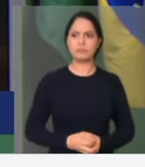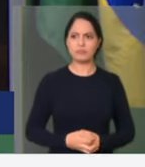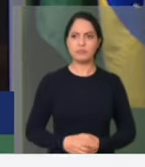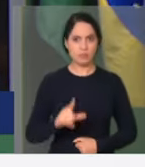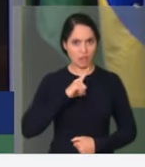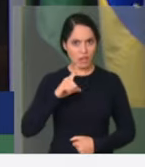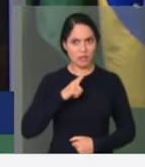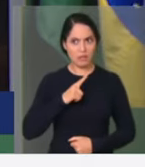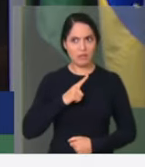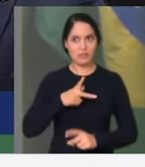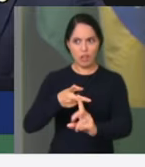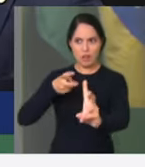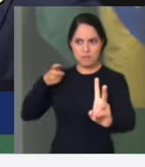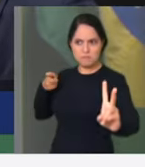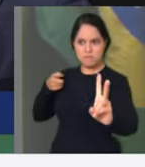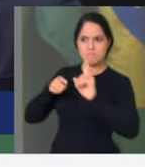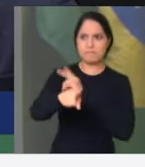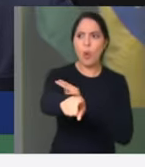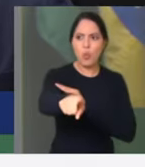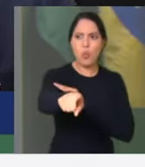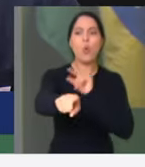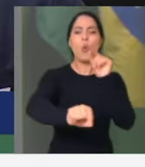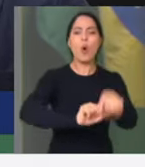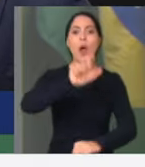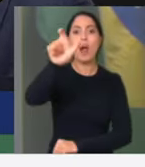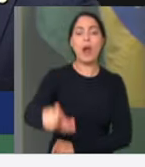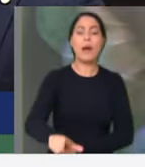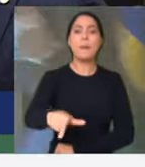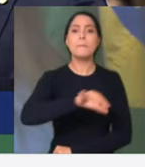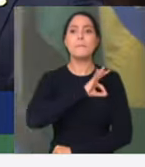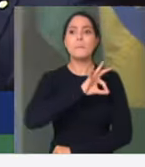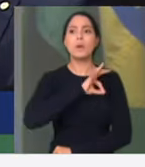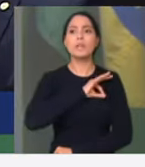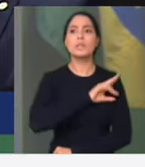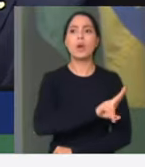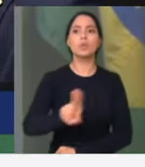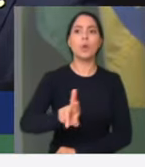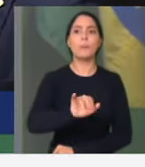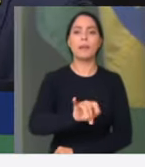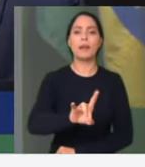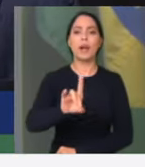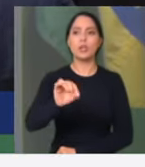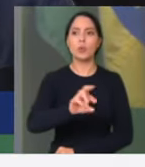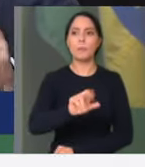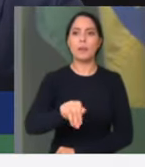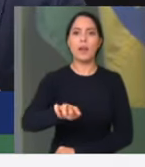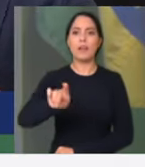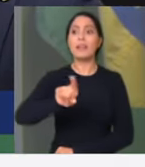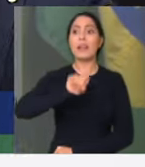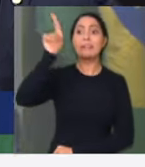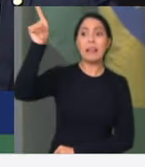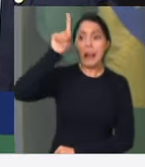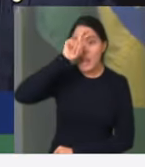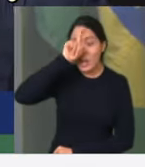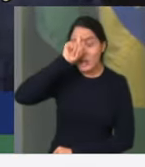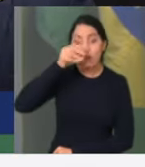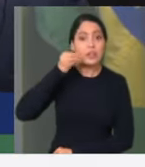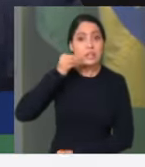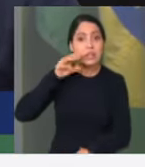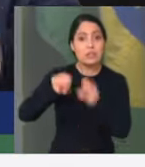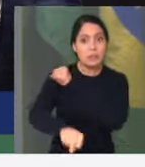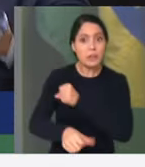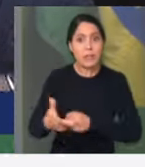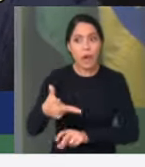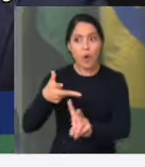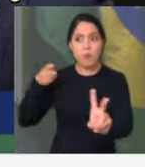flecha Arão fazer um policial legislativo da câmara João Ricardo Miranda que está no hospital uma tentativa de homicídio